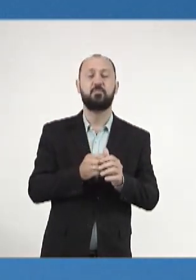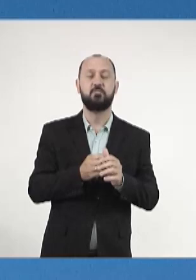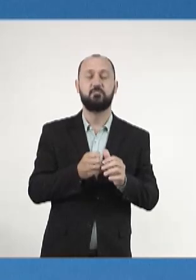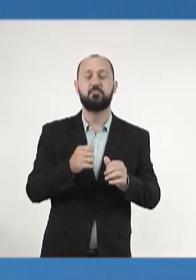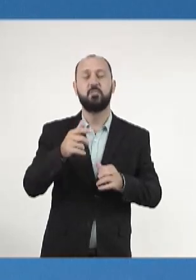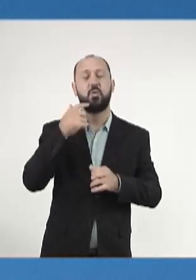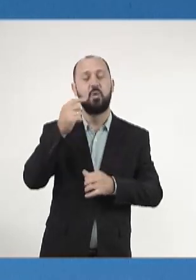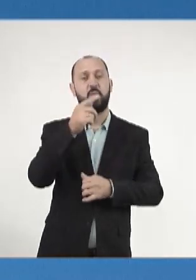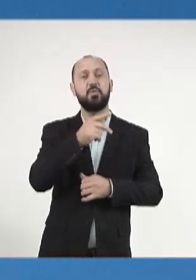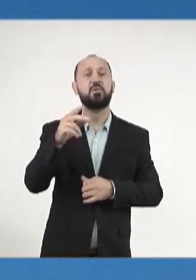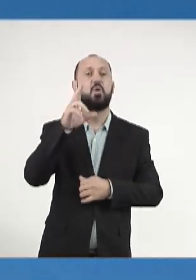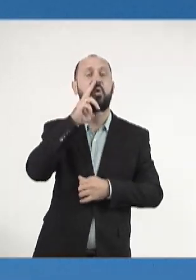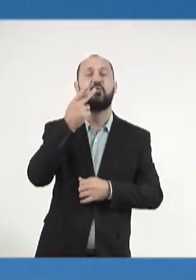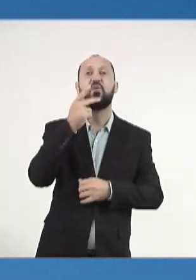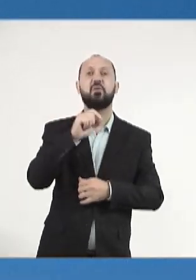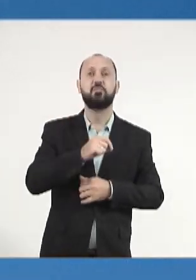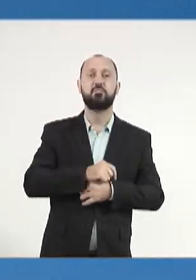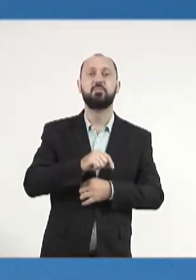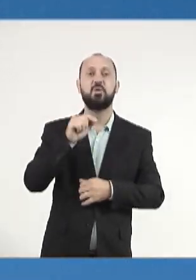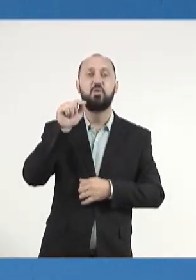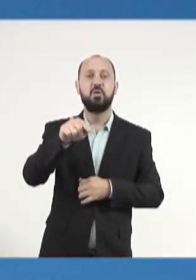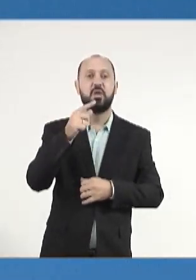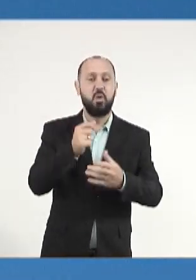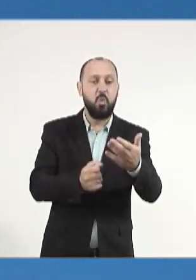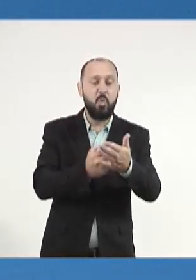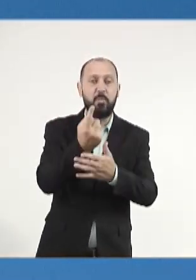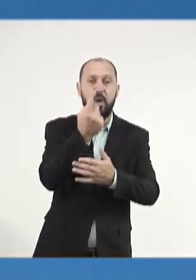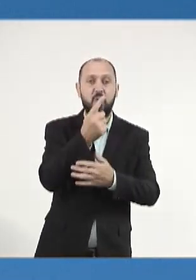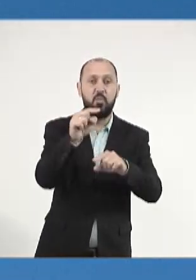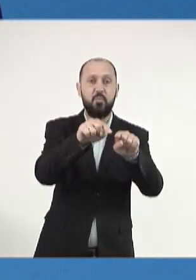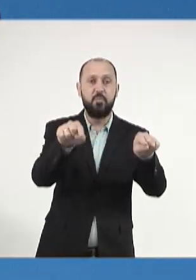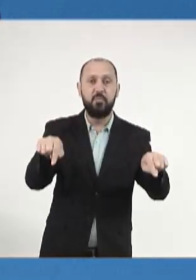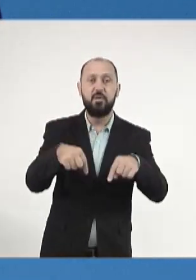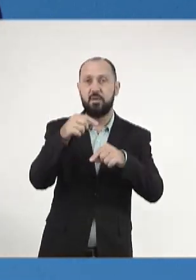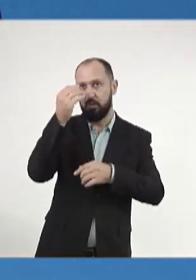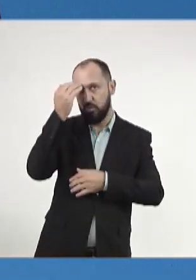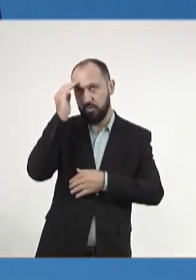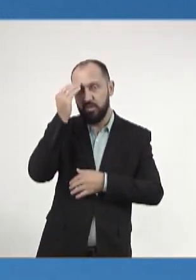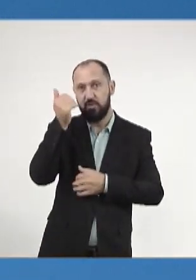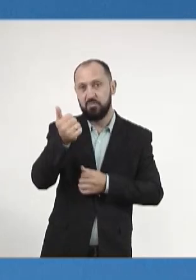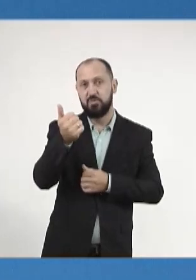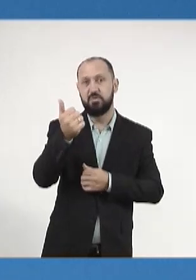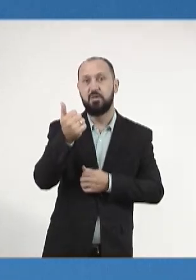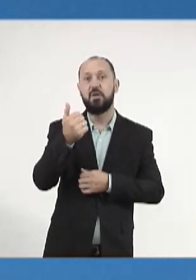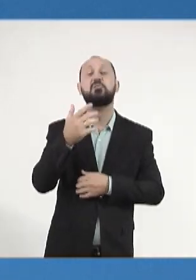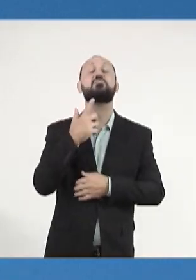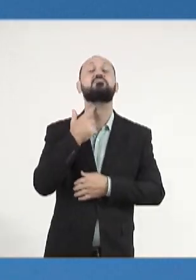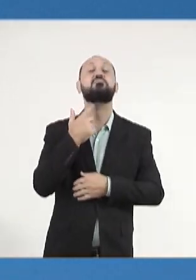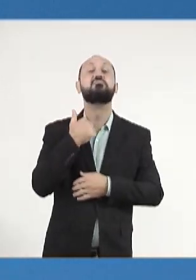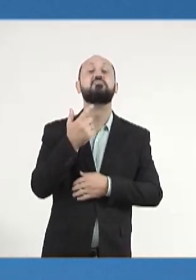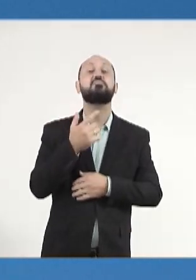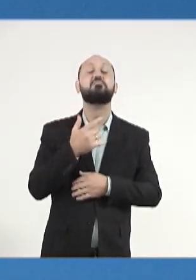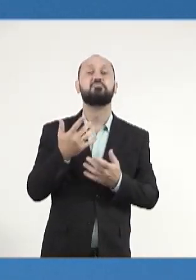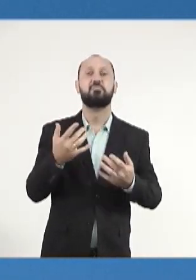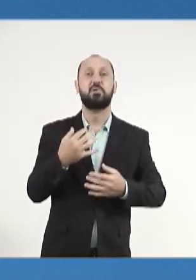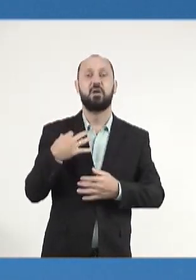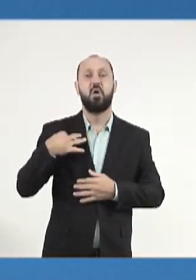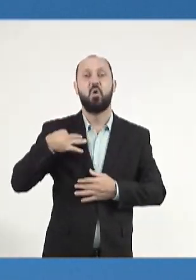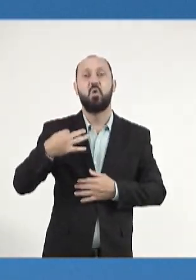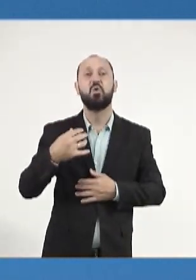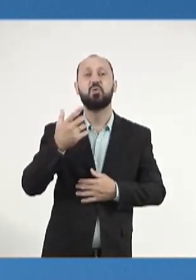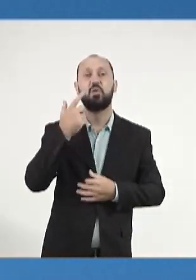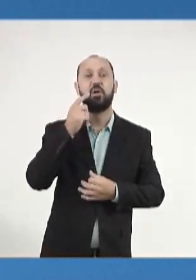o presidente Lula falou assim, olha, eu quero vir comprar uma área. Eu entendi até a boa vontade, mas não é assim que nós